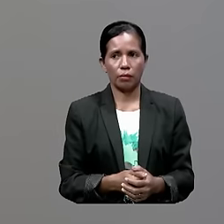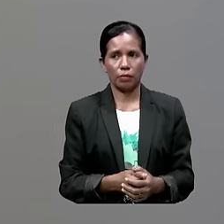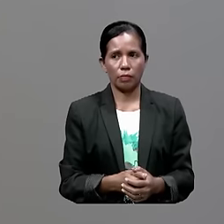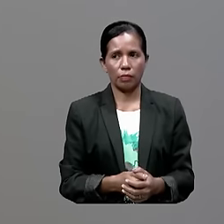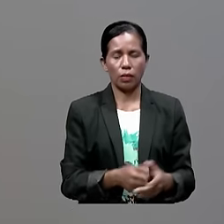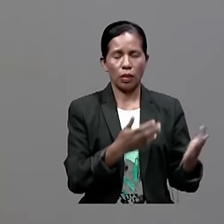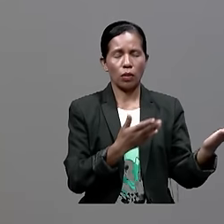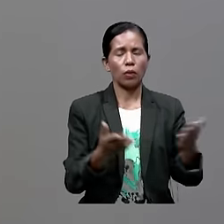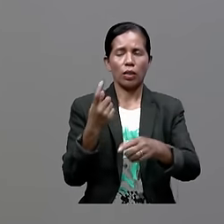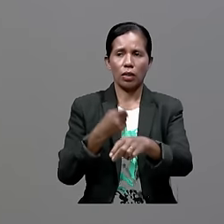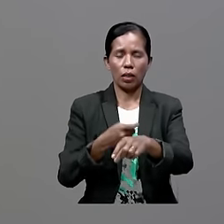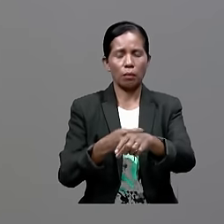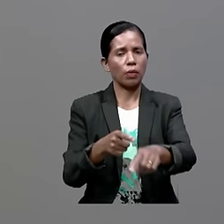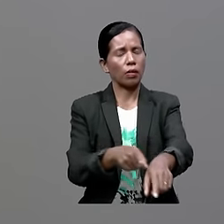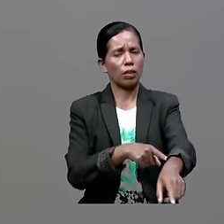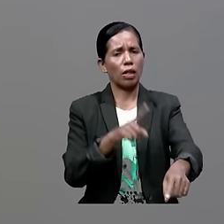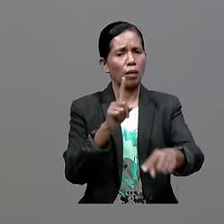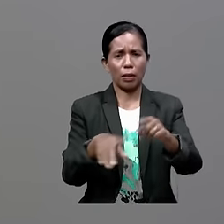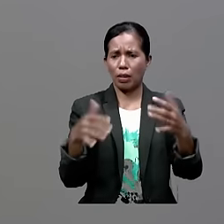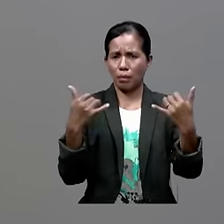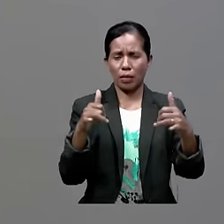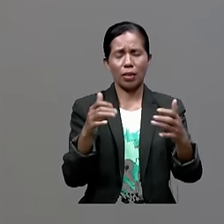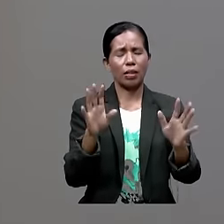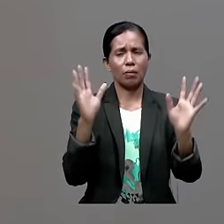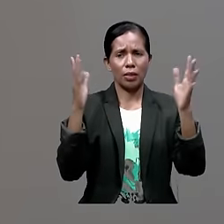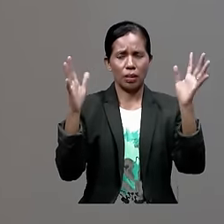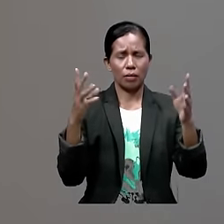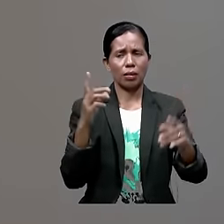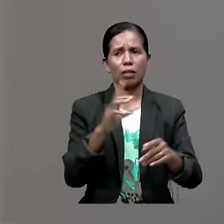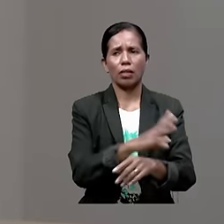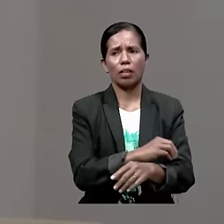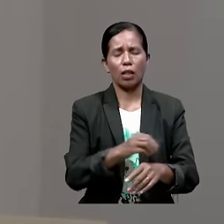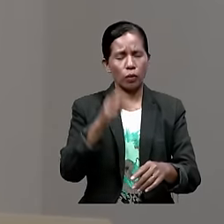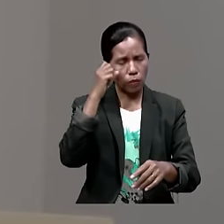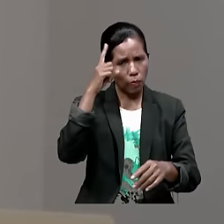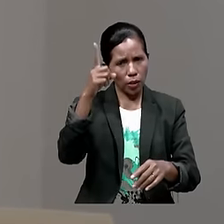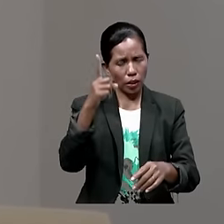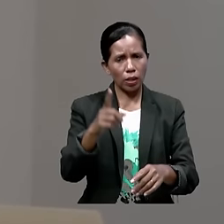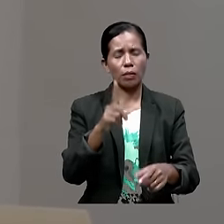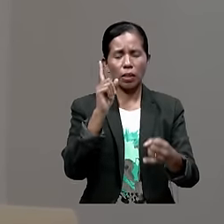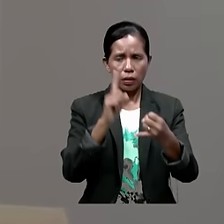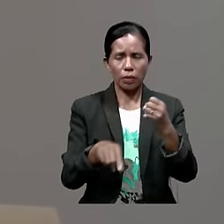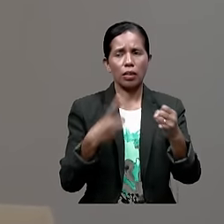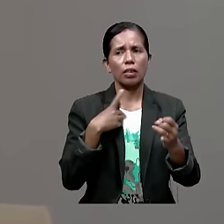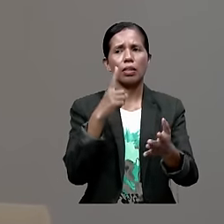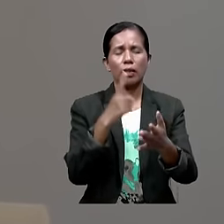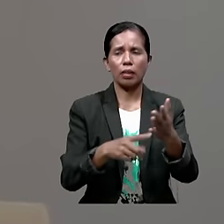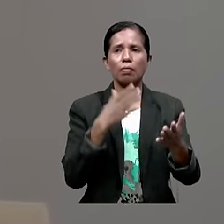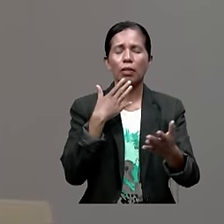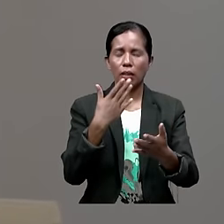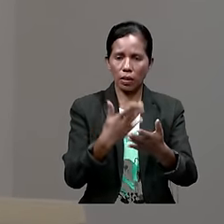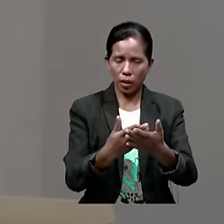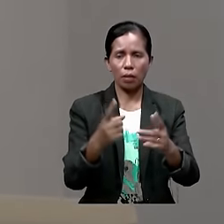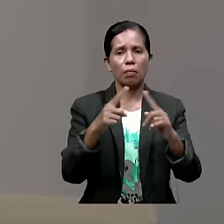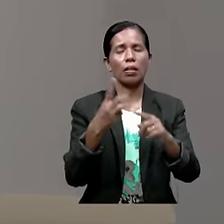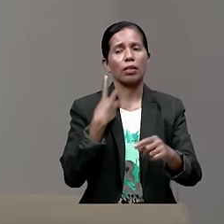não é tempo claro que passa ali não lá e lá e tira um até compreende por tempo para depois ir com os mais tarde a sair do box solução não é que dia que vai ter